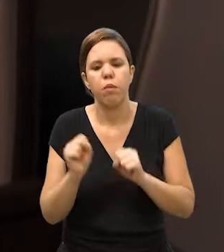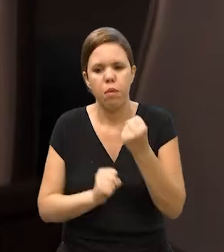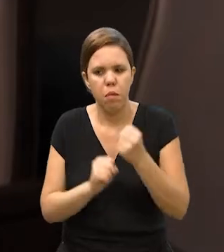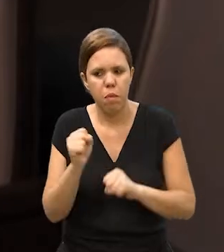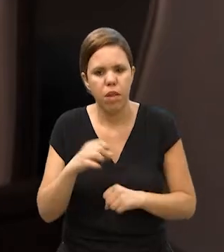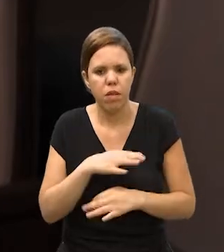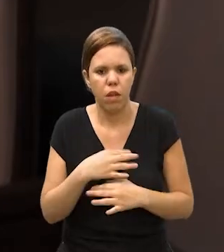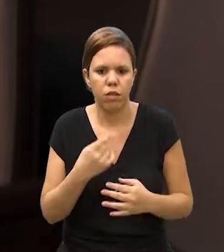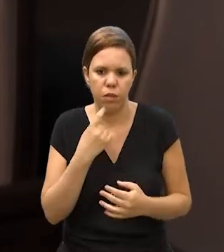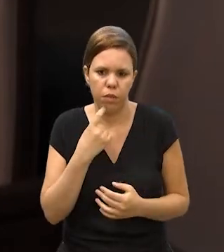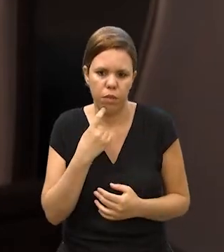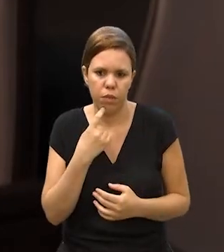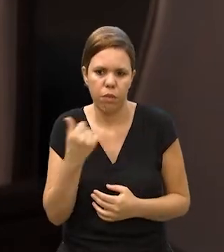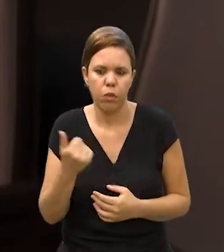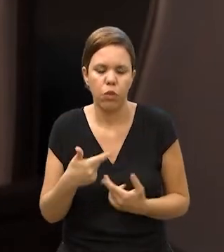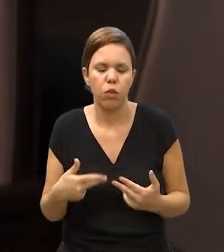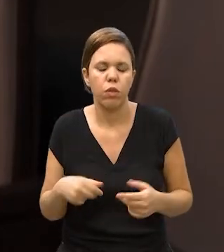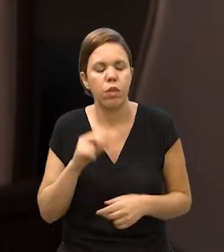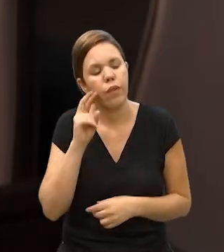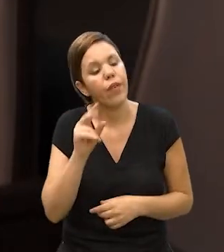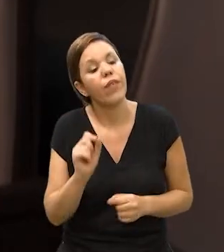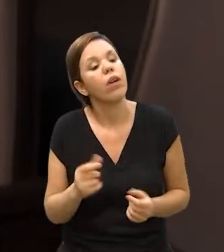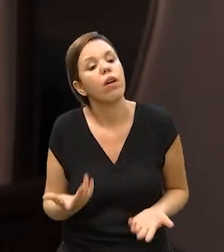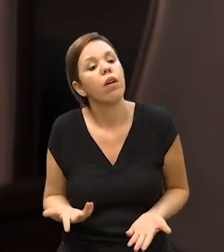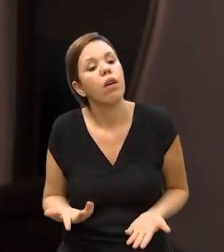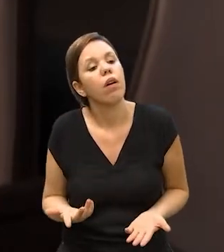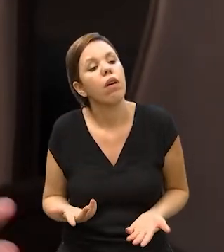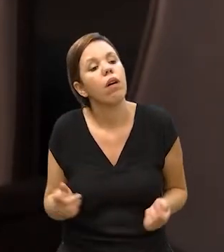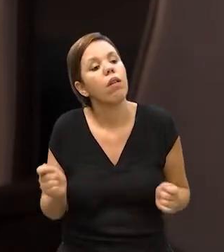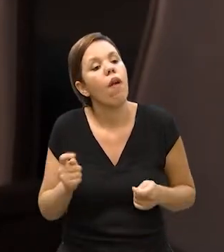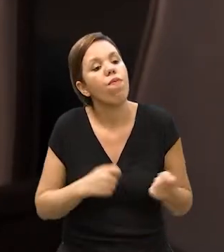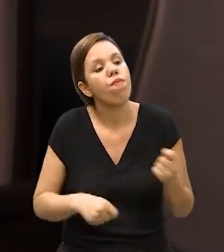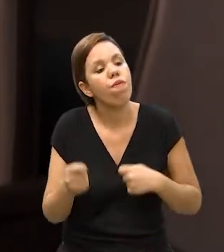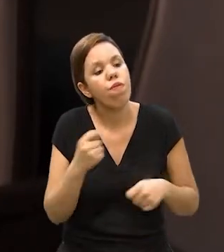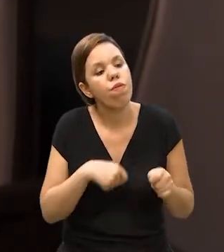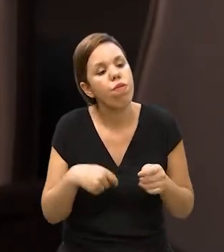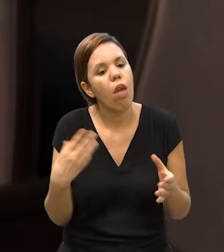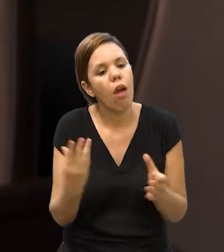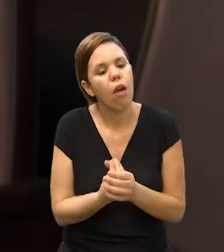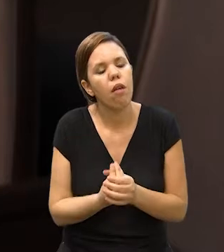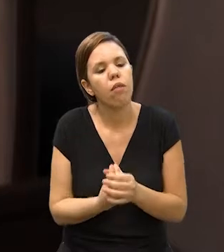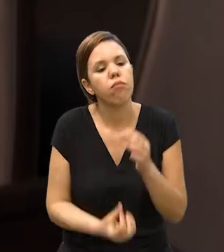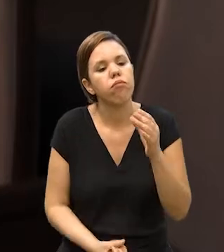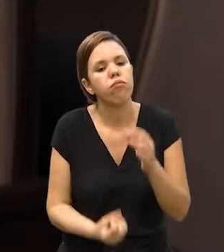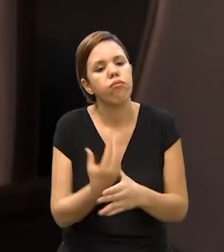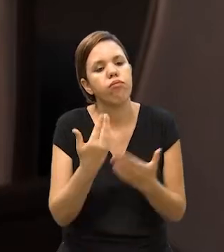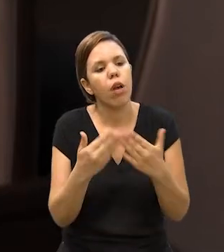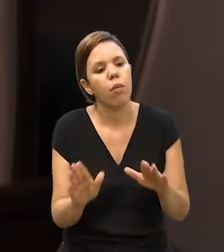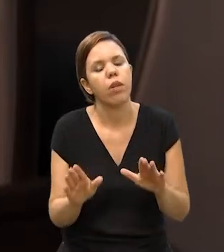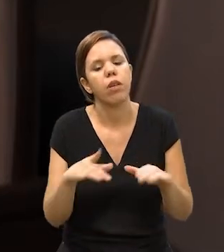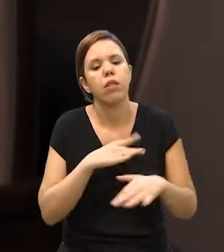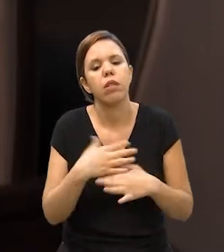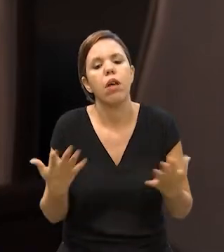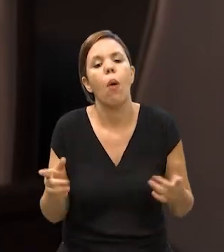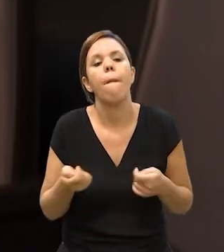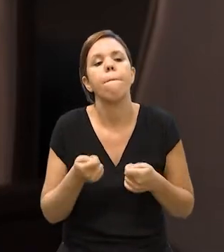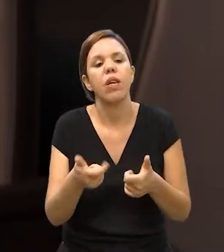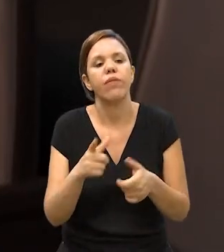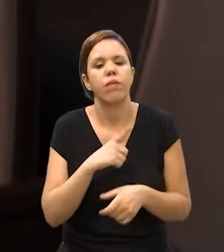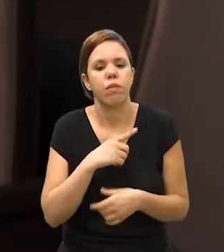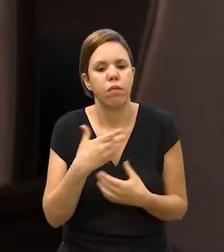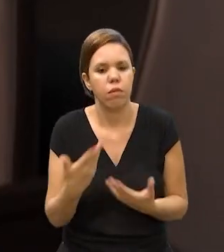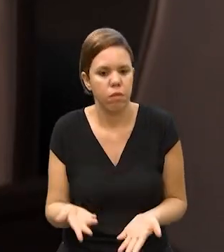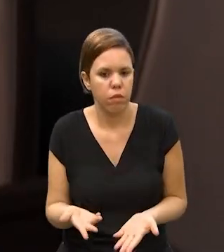de Campinas, né? A primeira coisa que ela vai ver é a viabilidade econômica para instalar, né, na nossa cidade, qual o tipo de benefício que ela